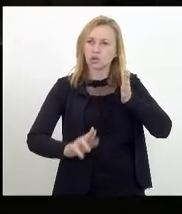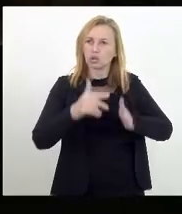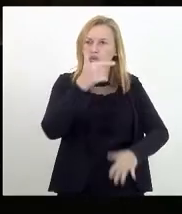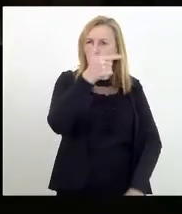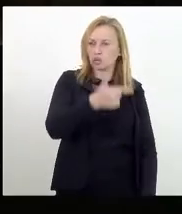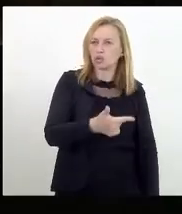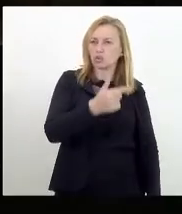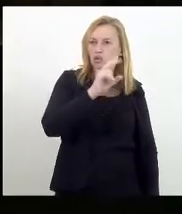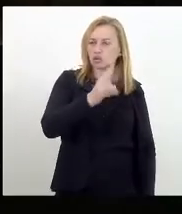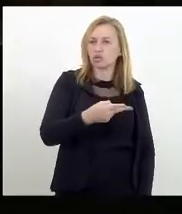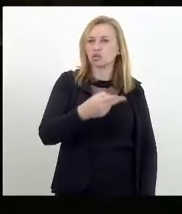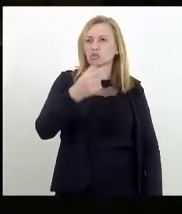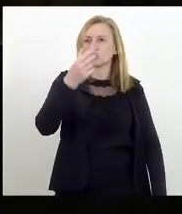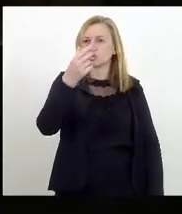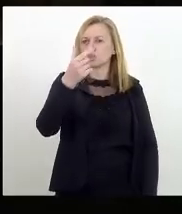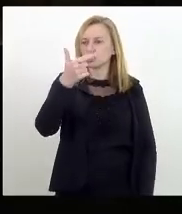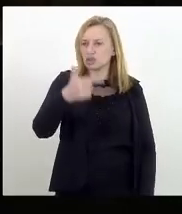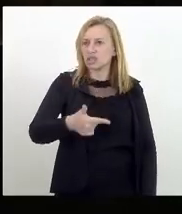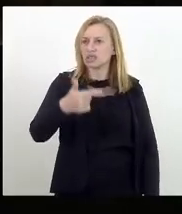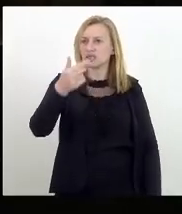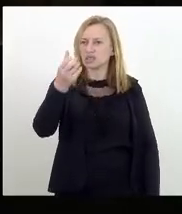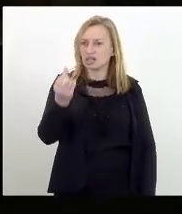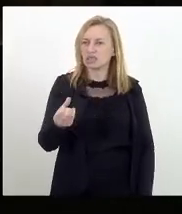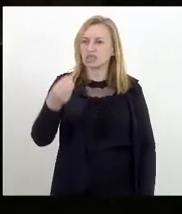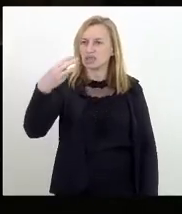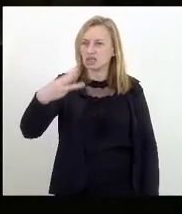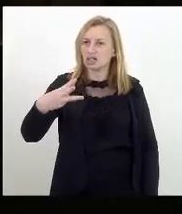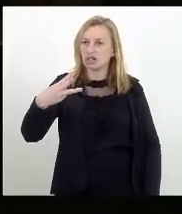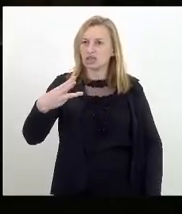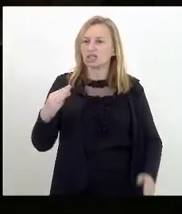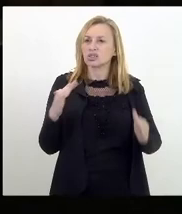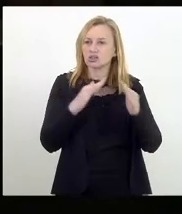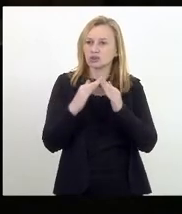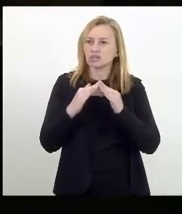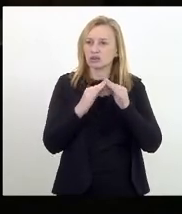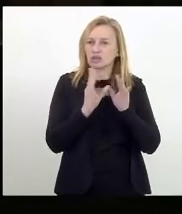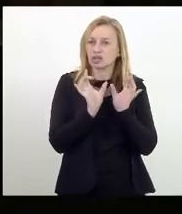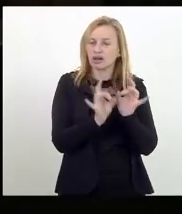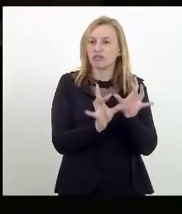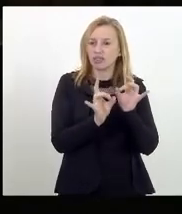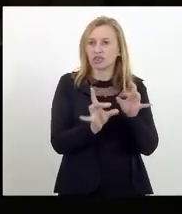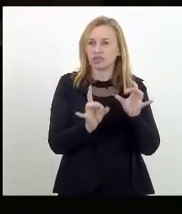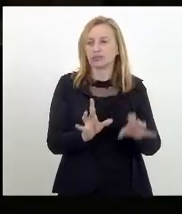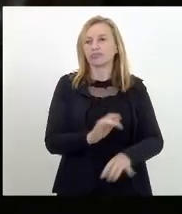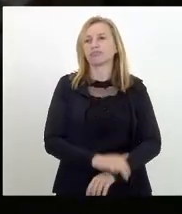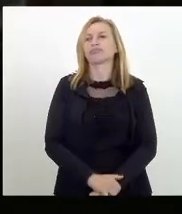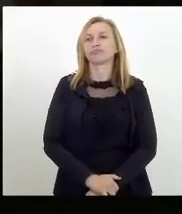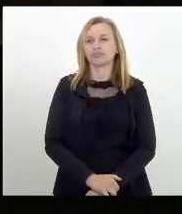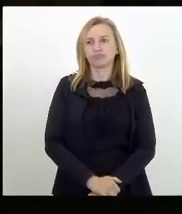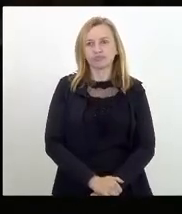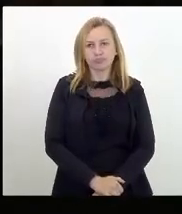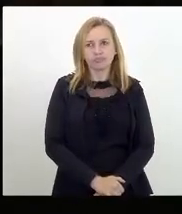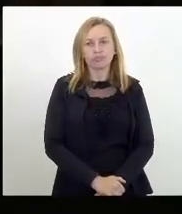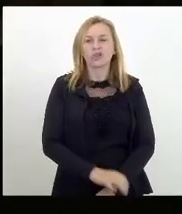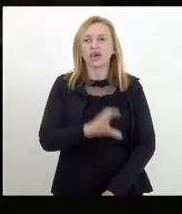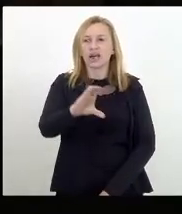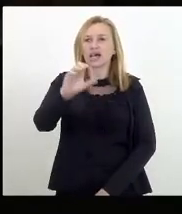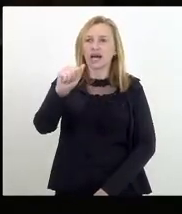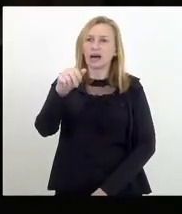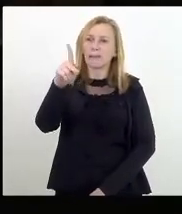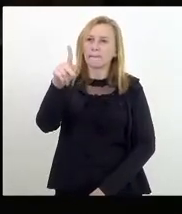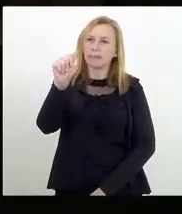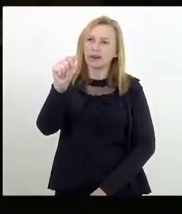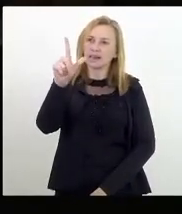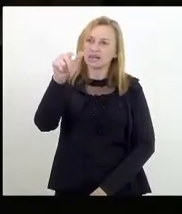2.263 imóveis a serem colocados à venda e o Capanema